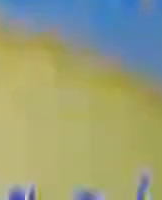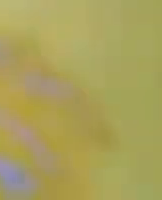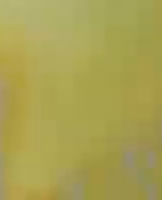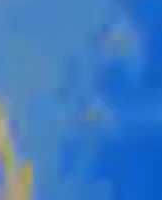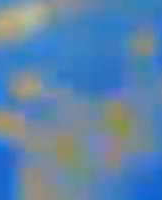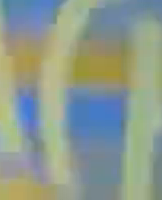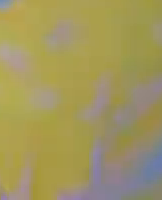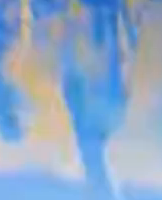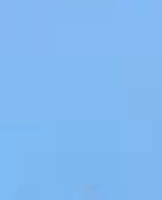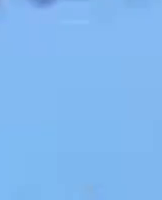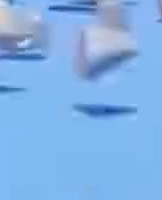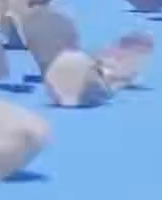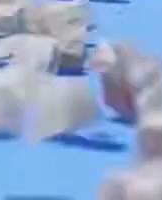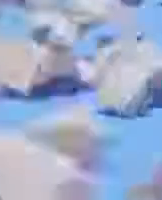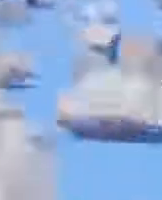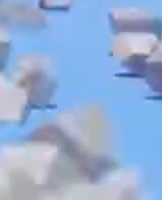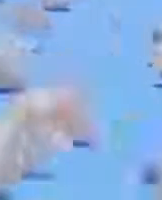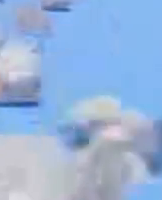E aí